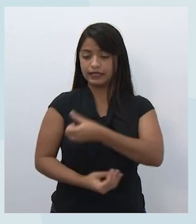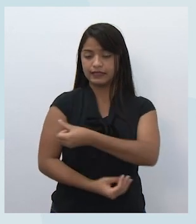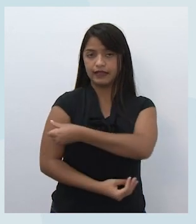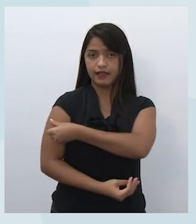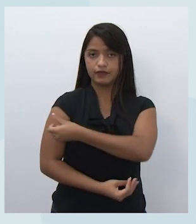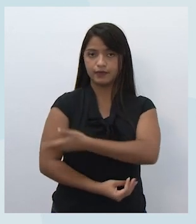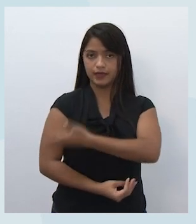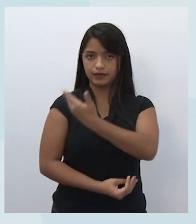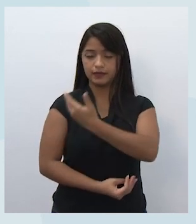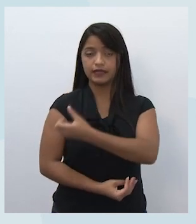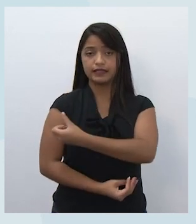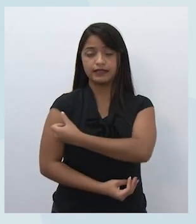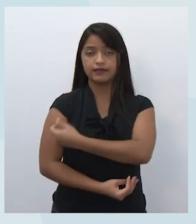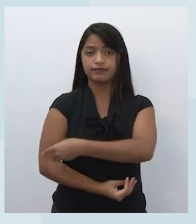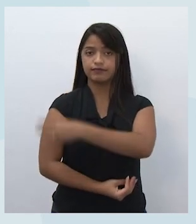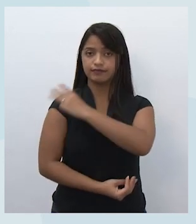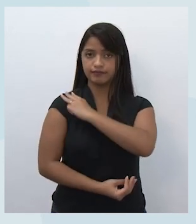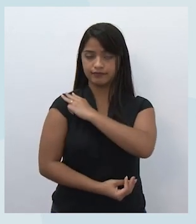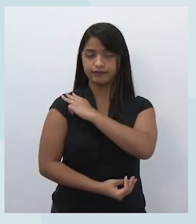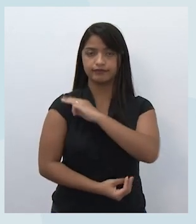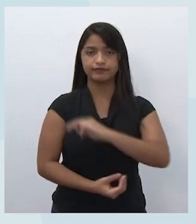do sexto à terceira série do médio.